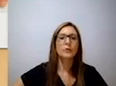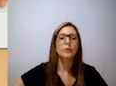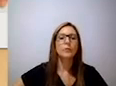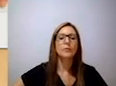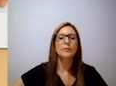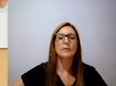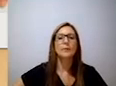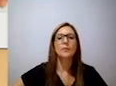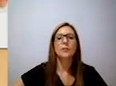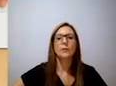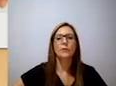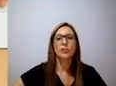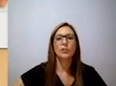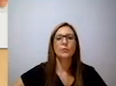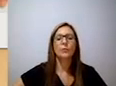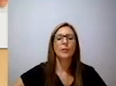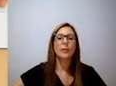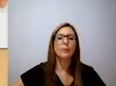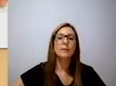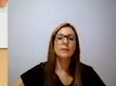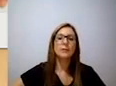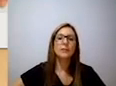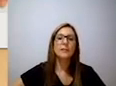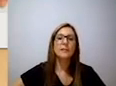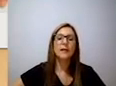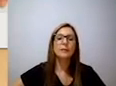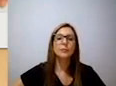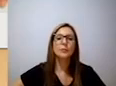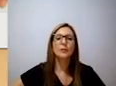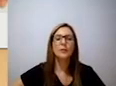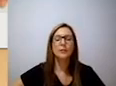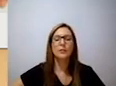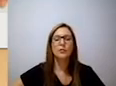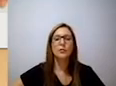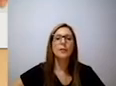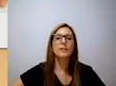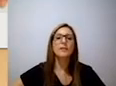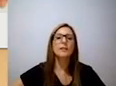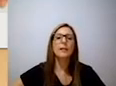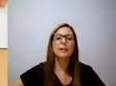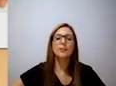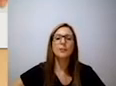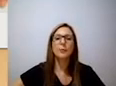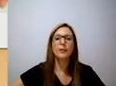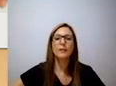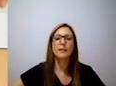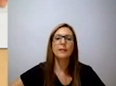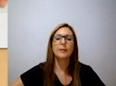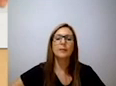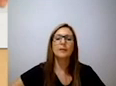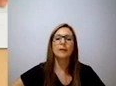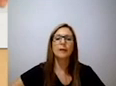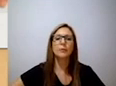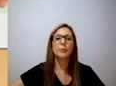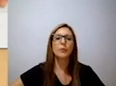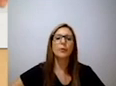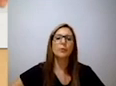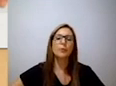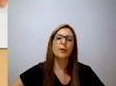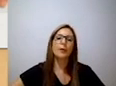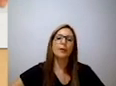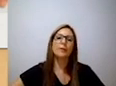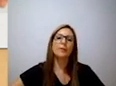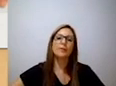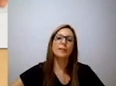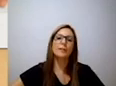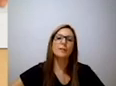Esse método contraceptivo, o DIU, ele é bastante utilizado por causa da sua praticidade e por ele ser implantado por meio